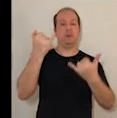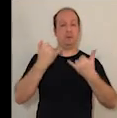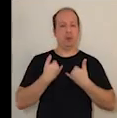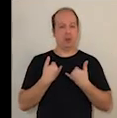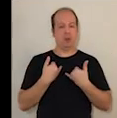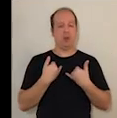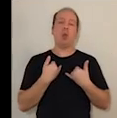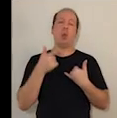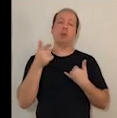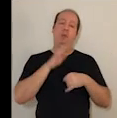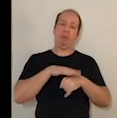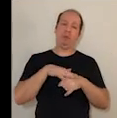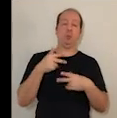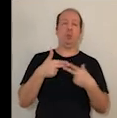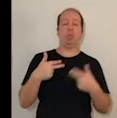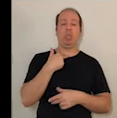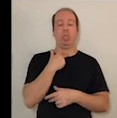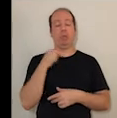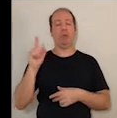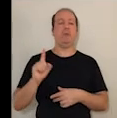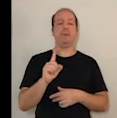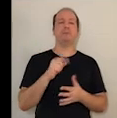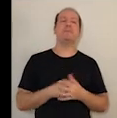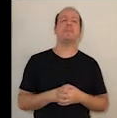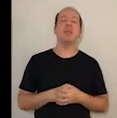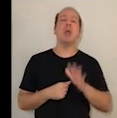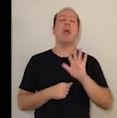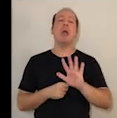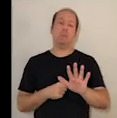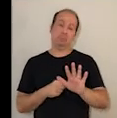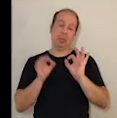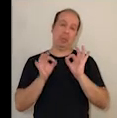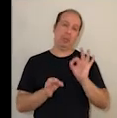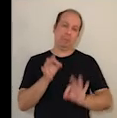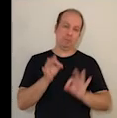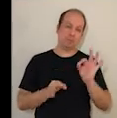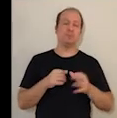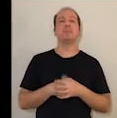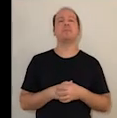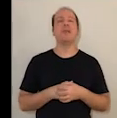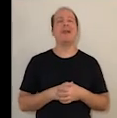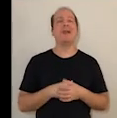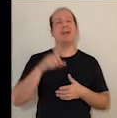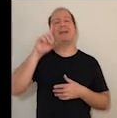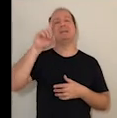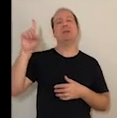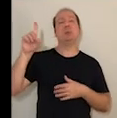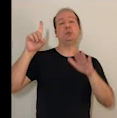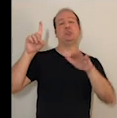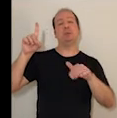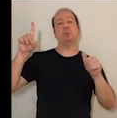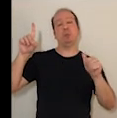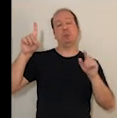é esse que me tirou dos meus afazeres? É, Mestre Volpone, Excelência, Deus achou por